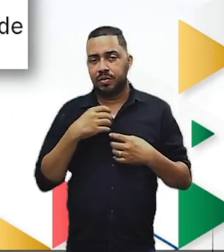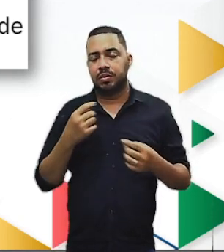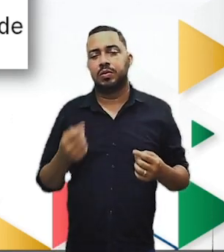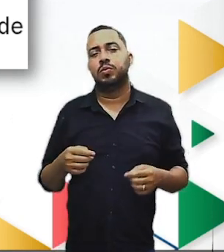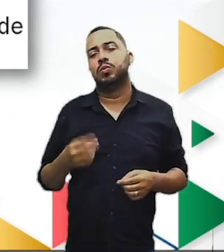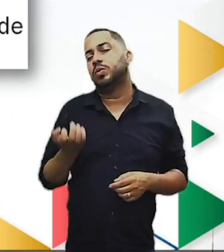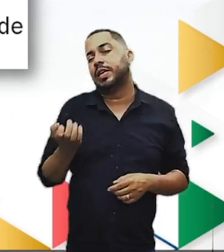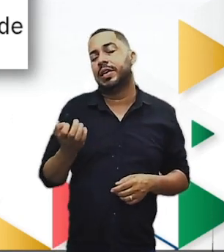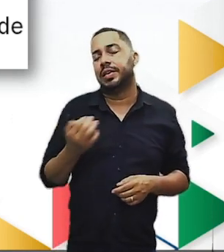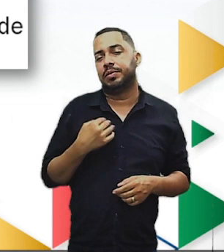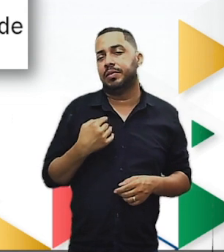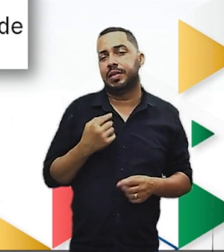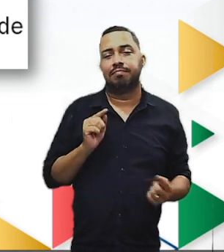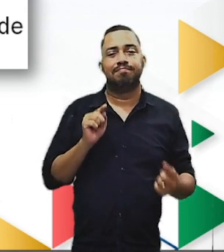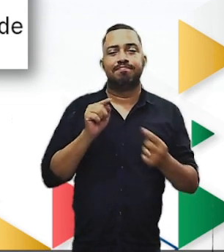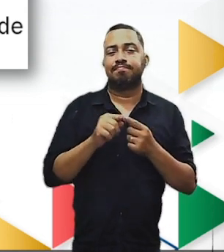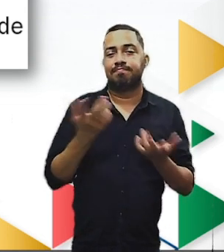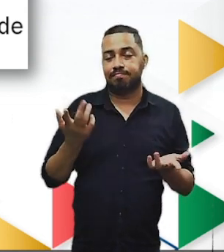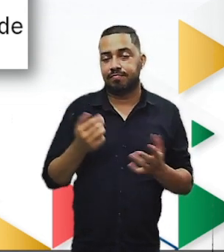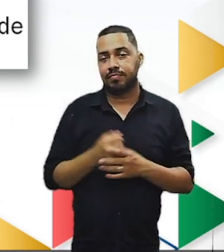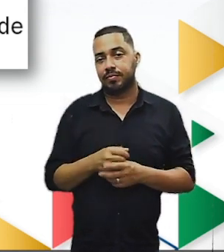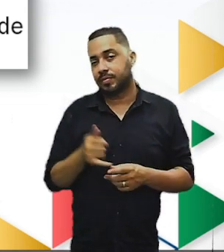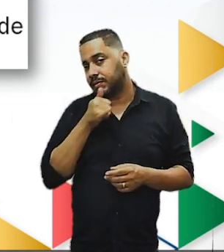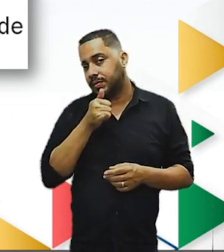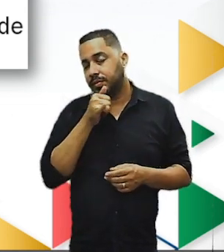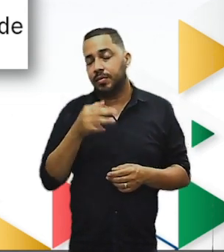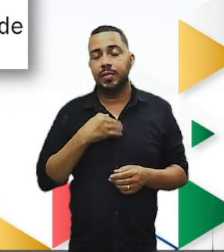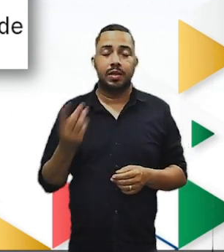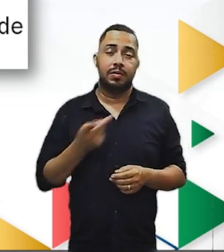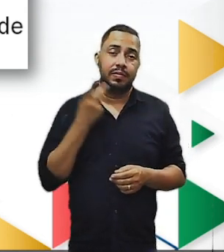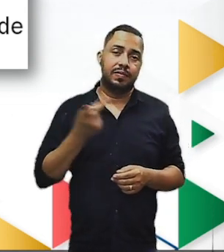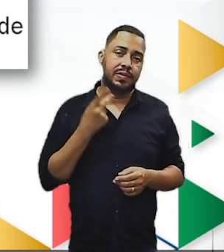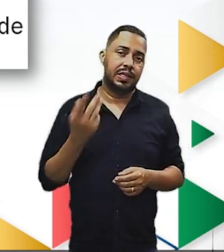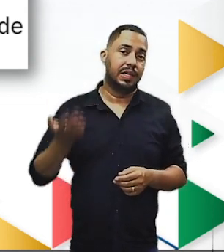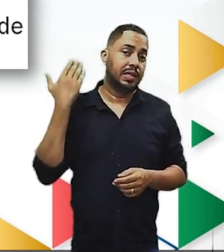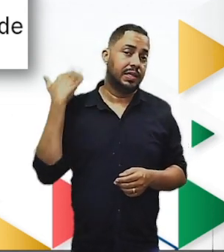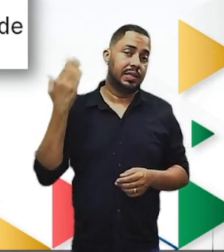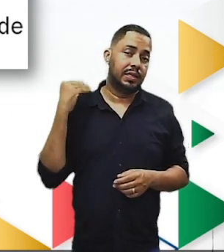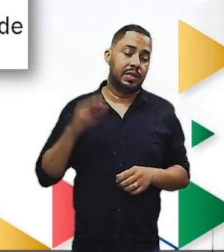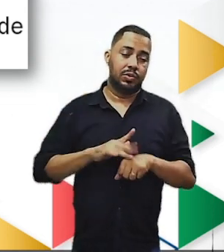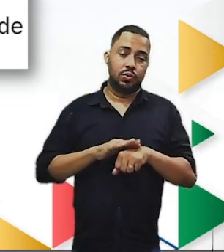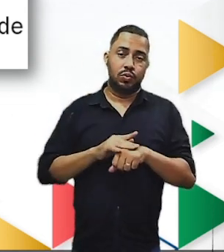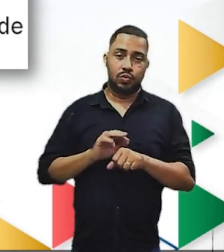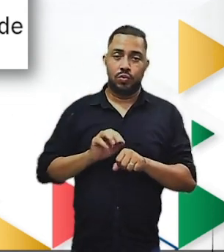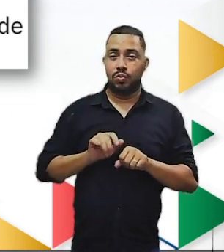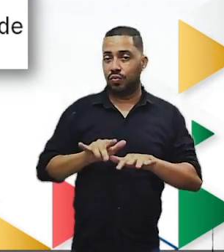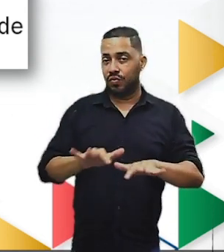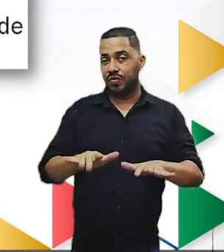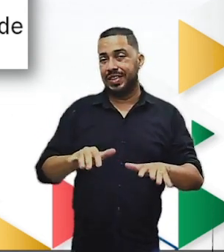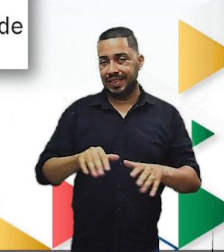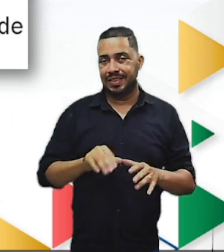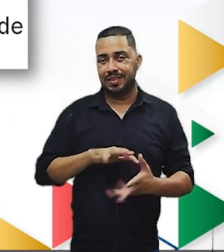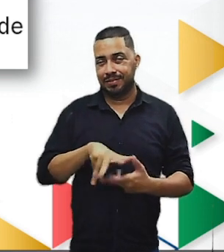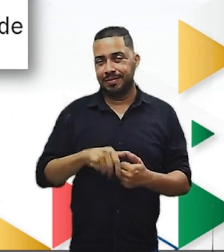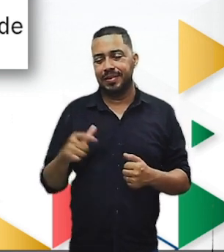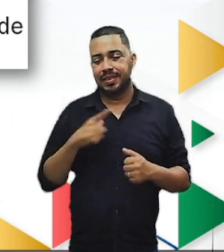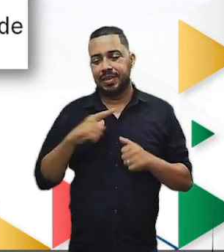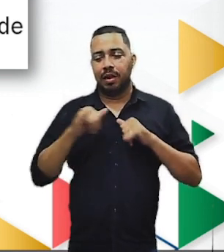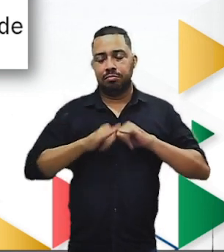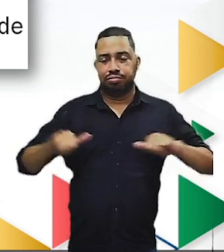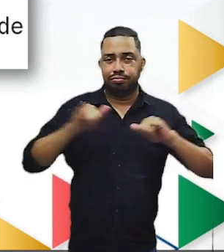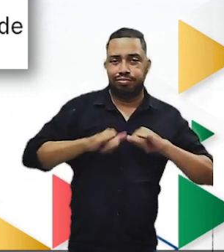quero alcançar? Por exemplo, como eu falei a vocês, na época da Covid havia o que? As campanhas para a questão